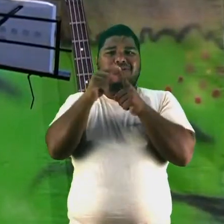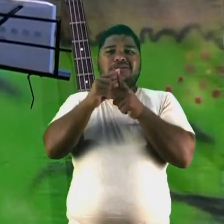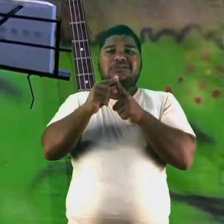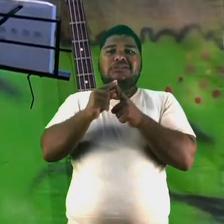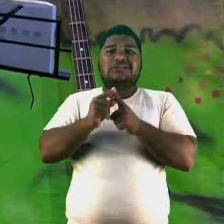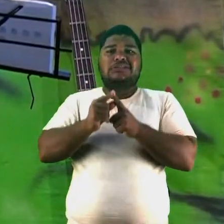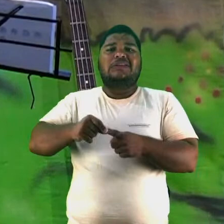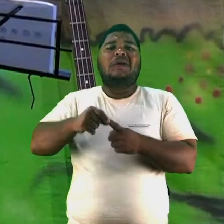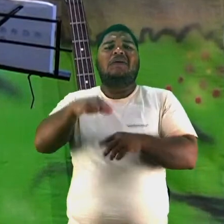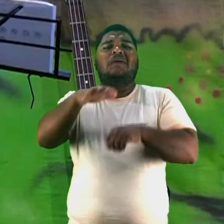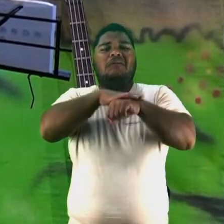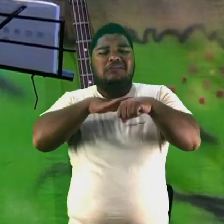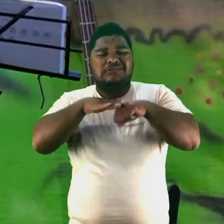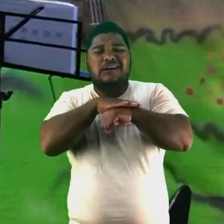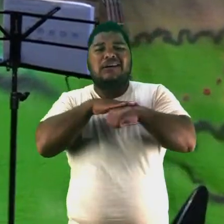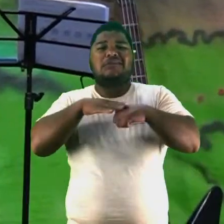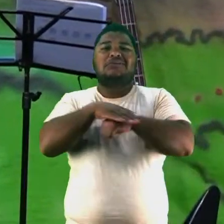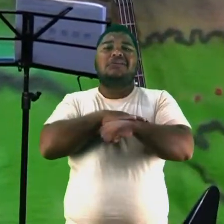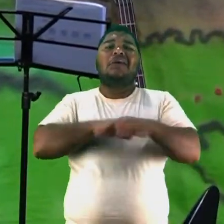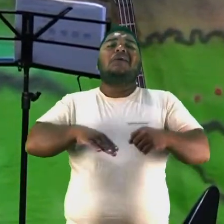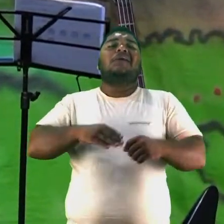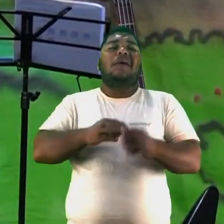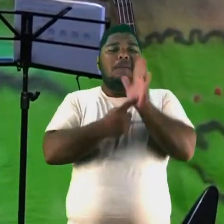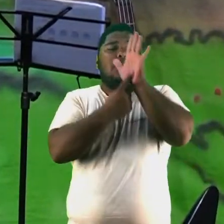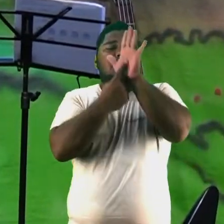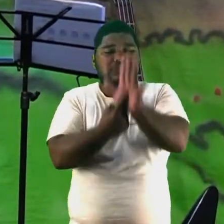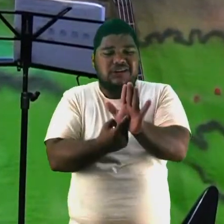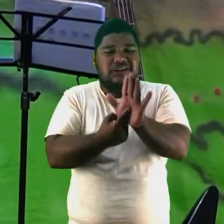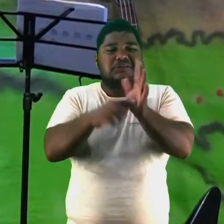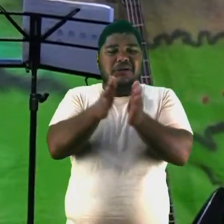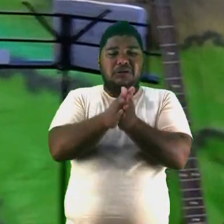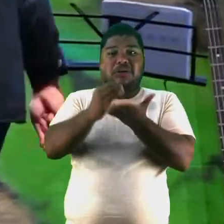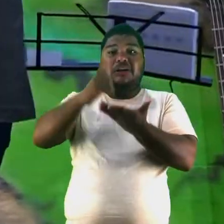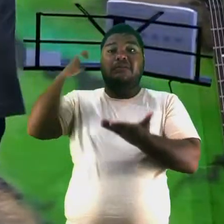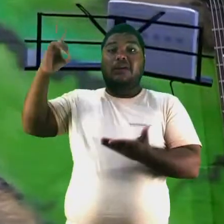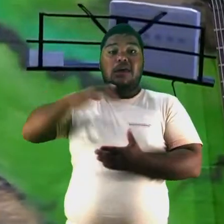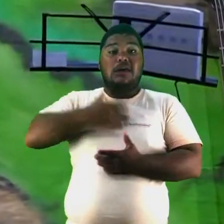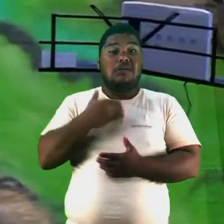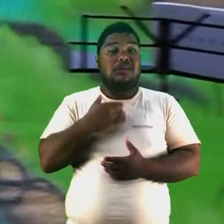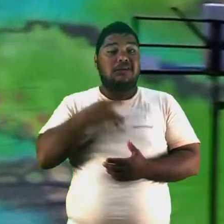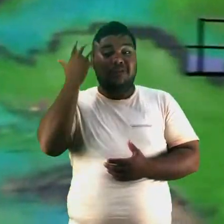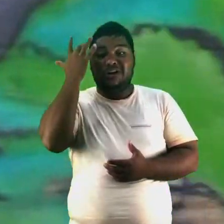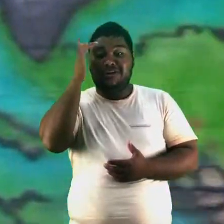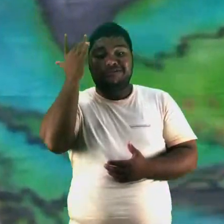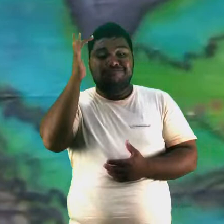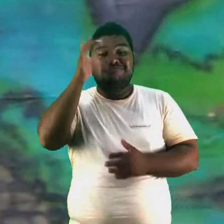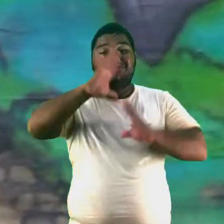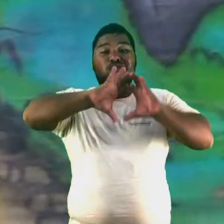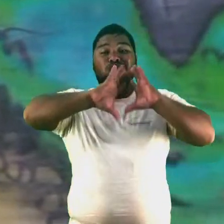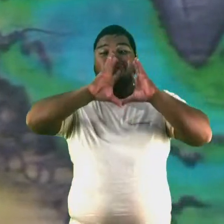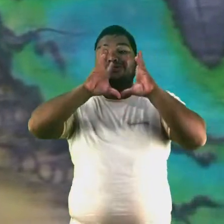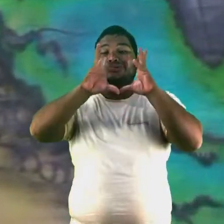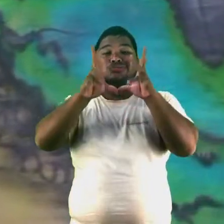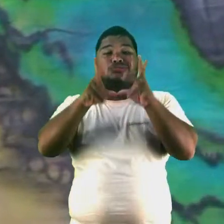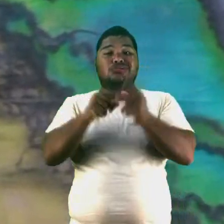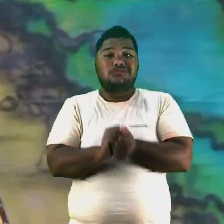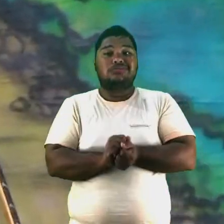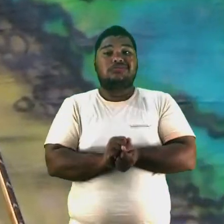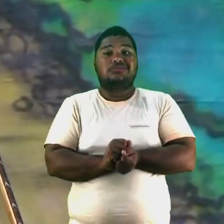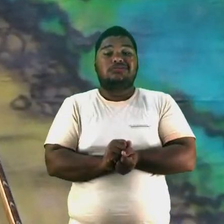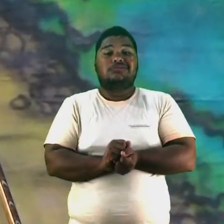e conversado comigo e mostrado nas Escrituras. Eu lembrei de tudo. Acho que é Deus chamando